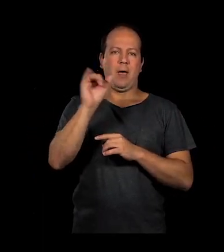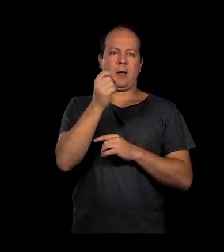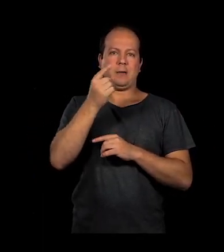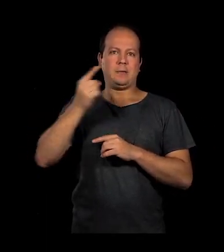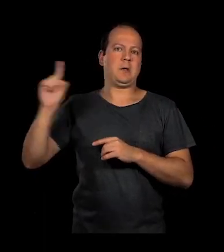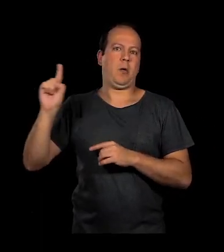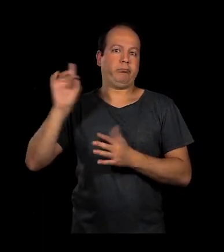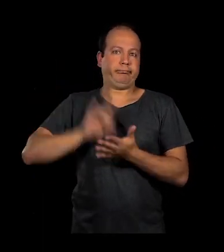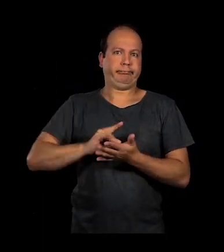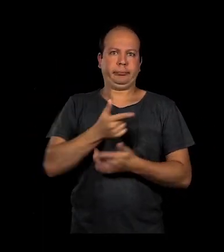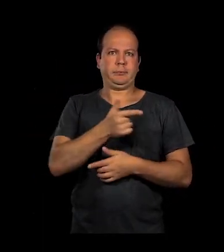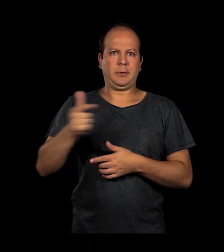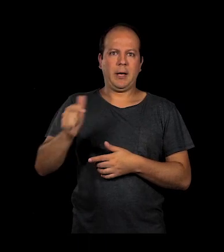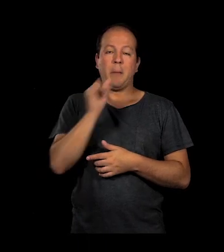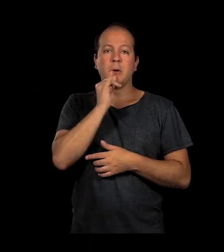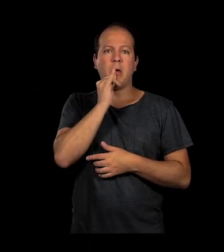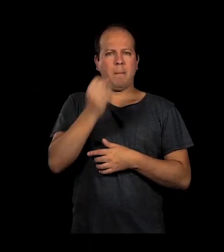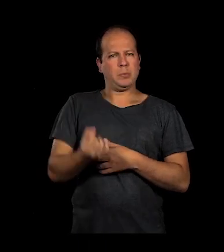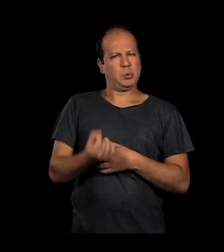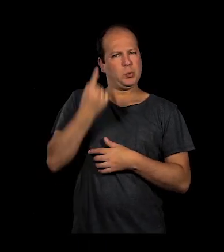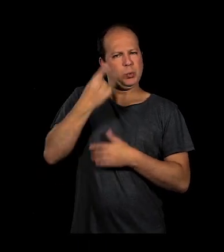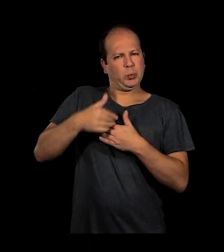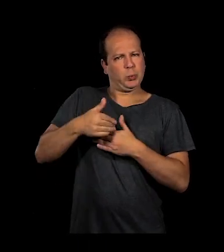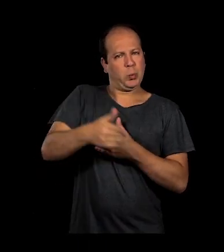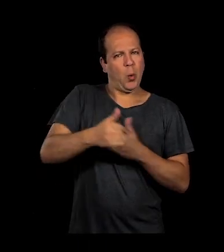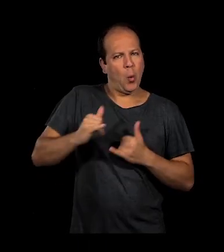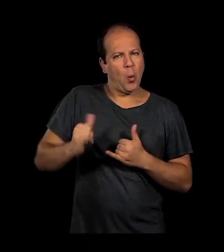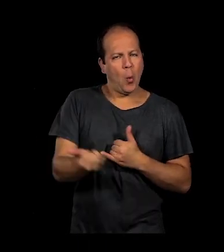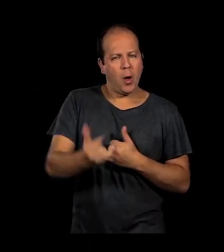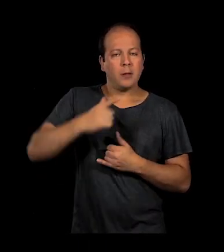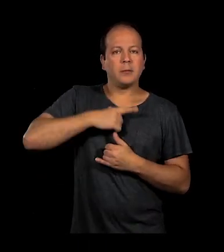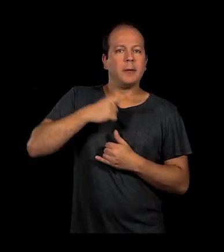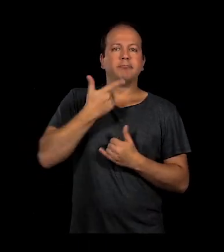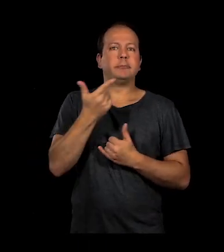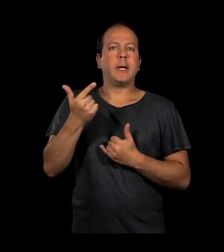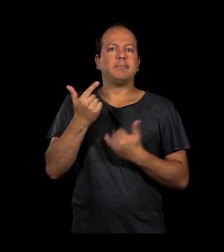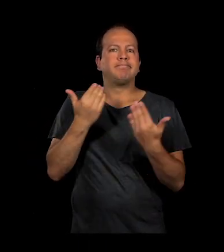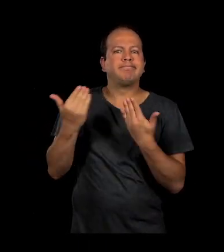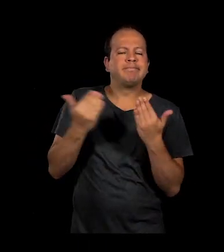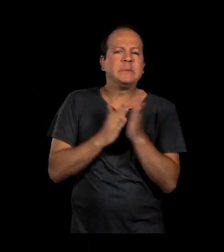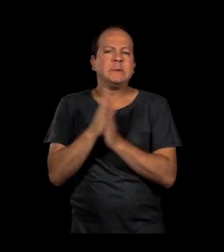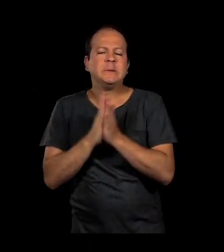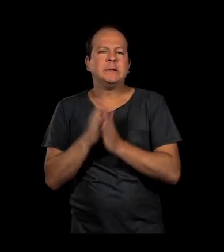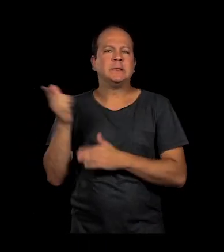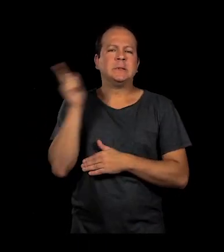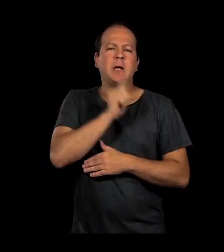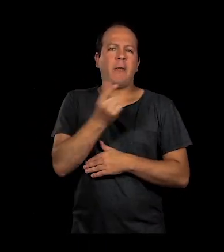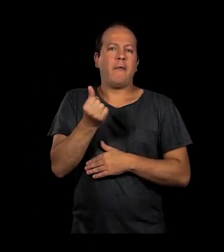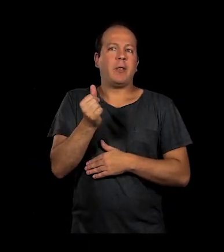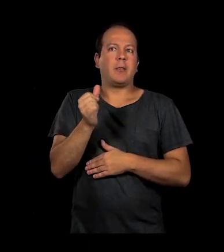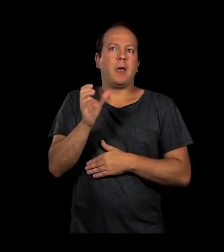uma coisa um privilégio assim absurdo em função disso a empresa não tem expectativa financeira